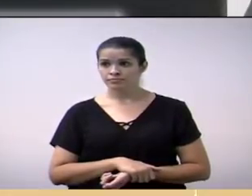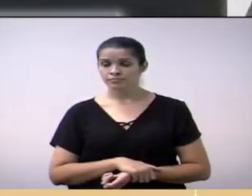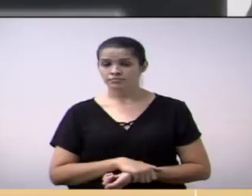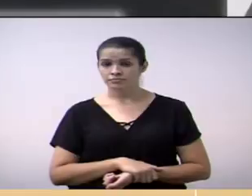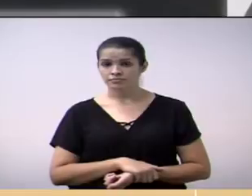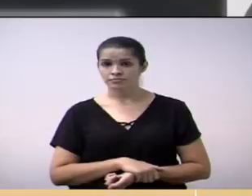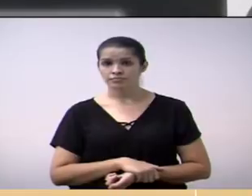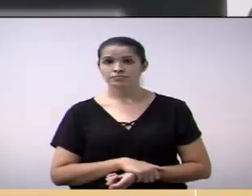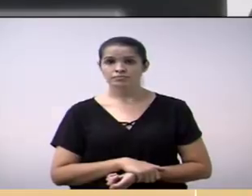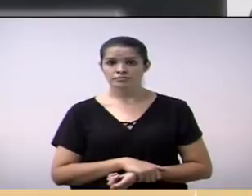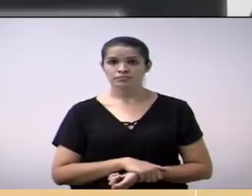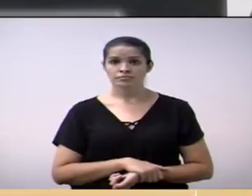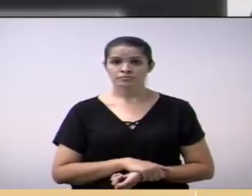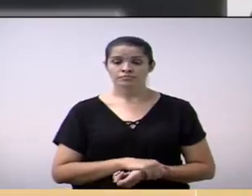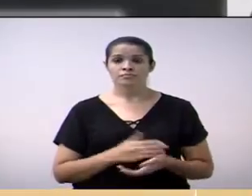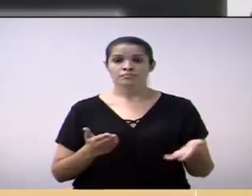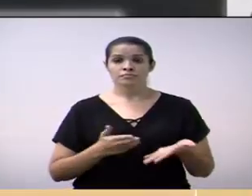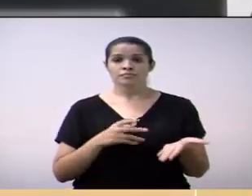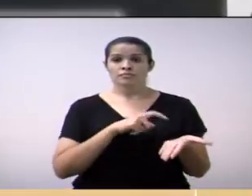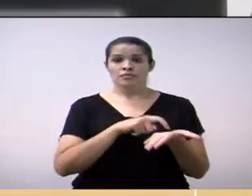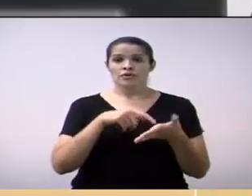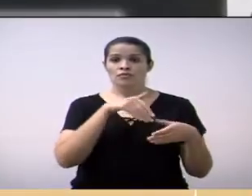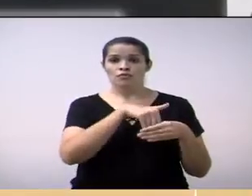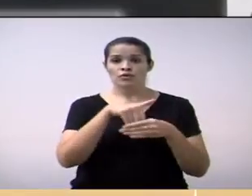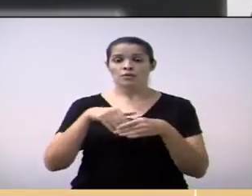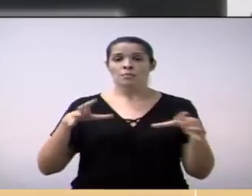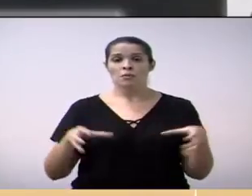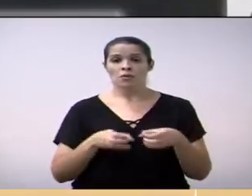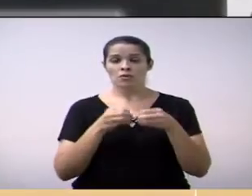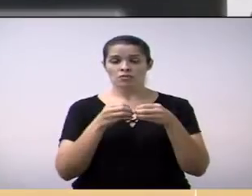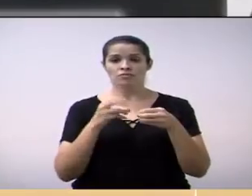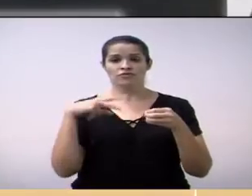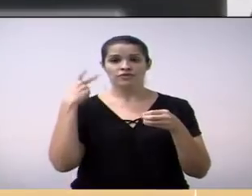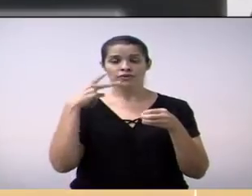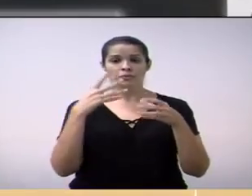O pedido de votação em bloco pelo vereador Fábio Valadão